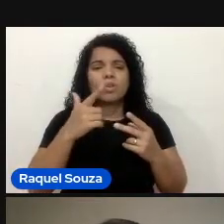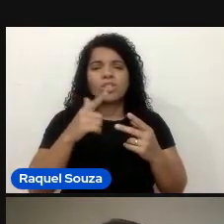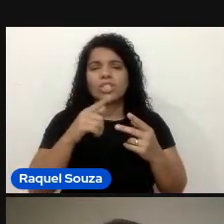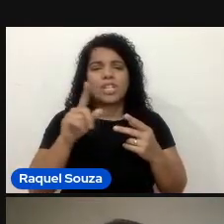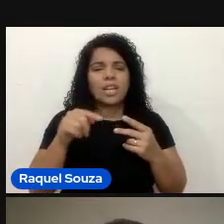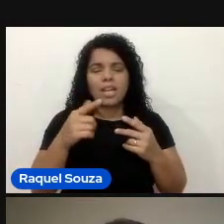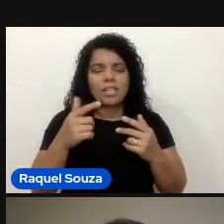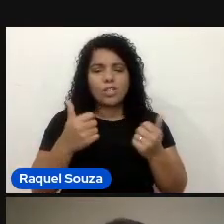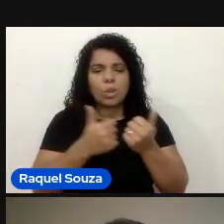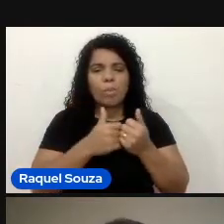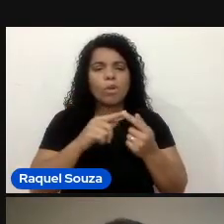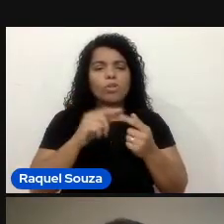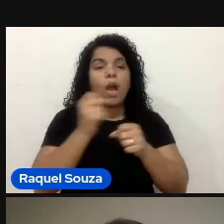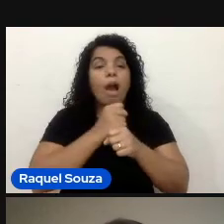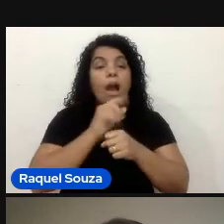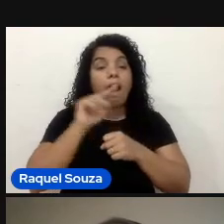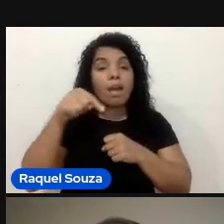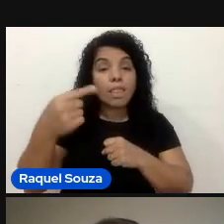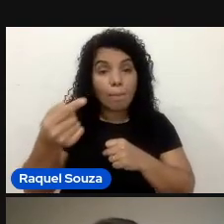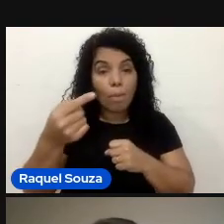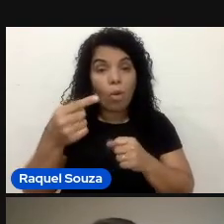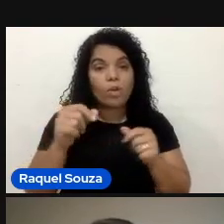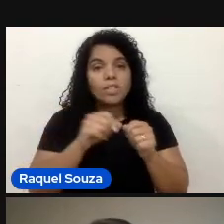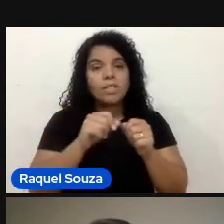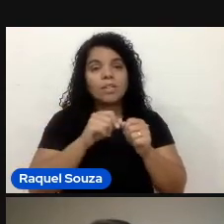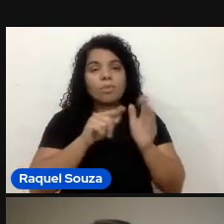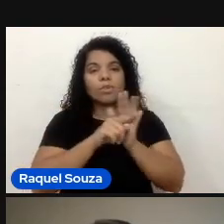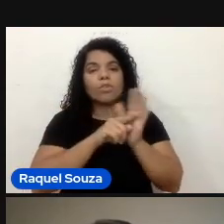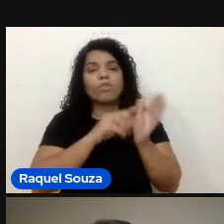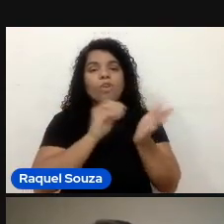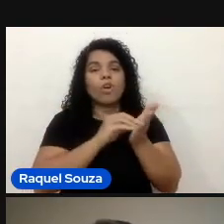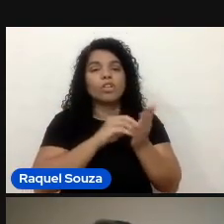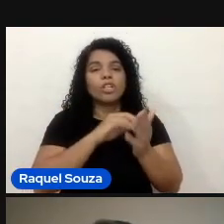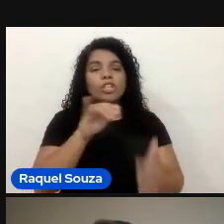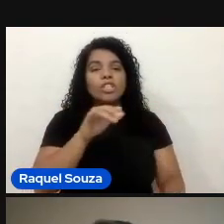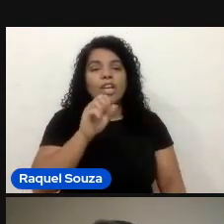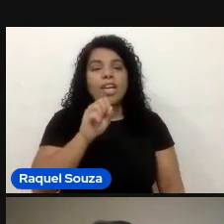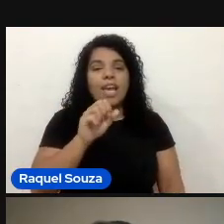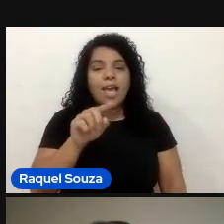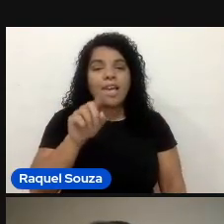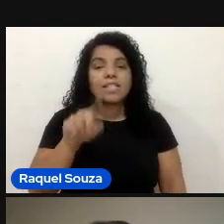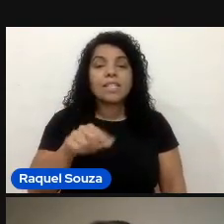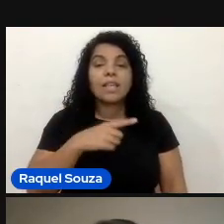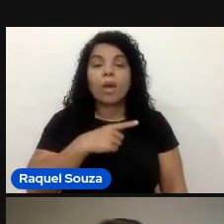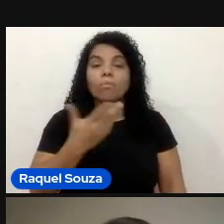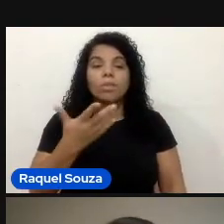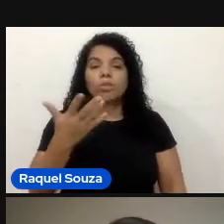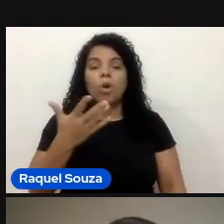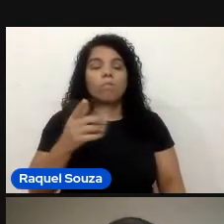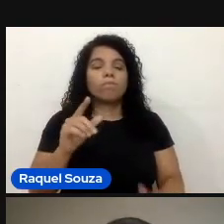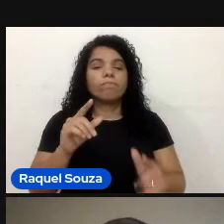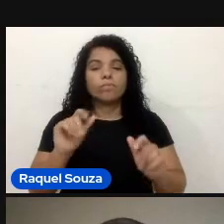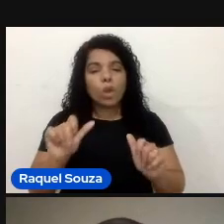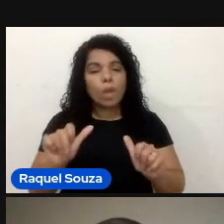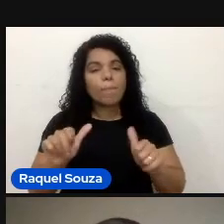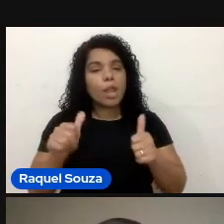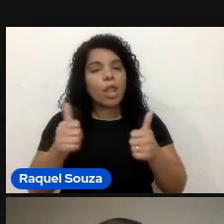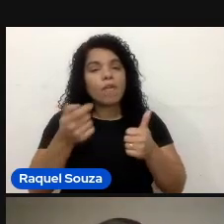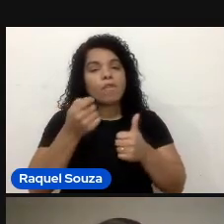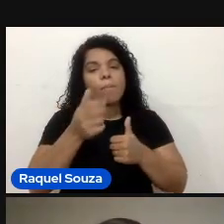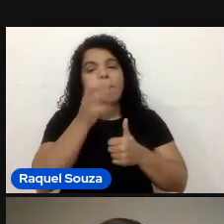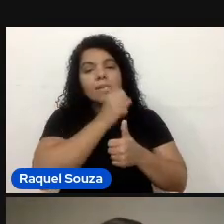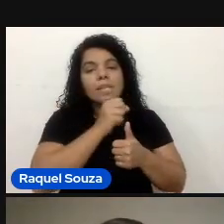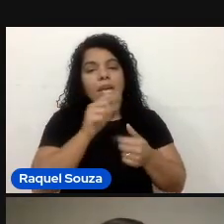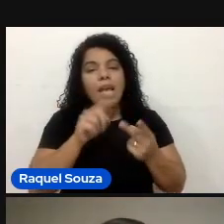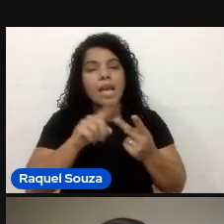depois, né? Porque você usava muito o Phantom.js, mas era uma coisa um pouco melhor, mais rápida, mas ainda